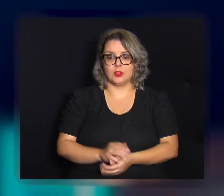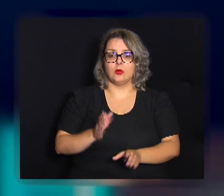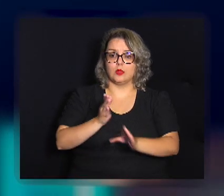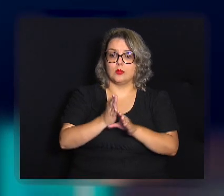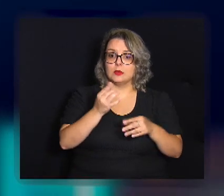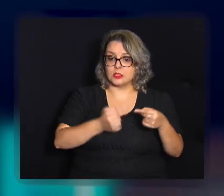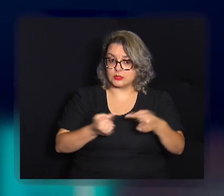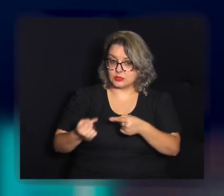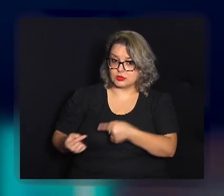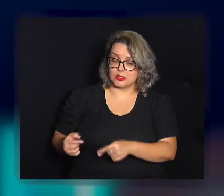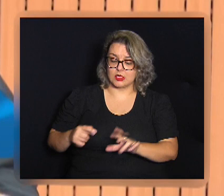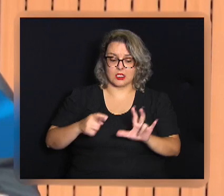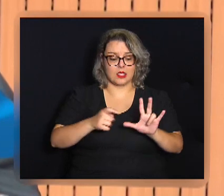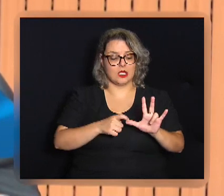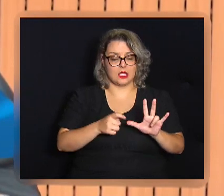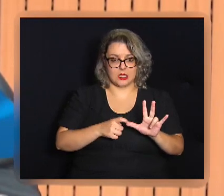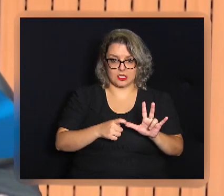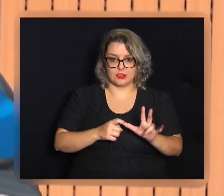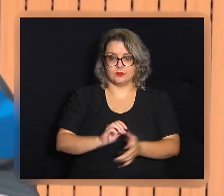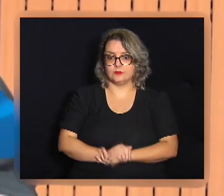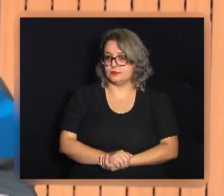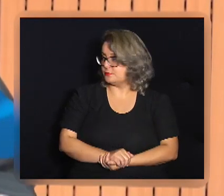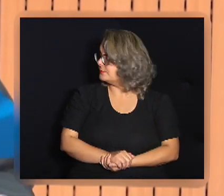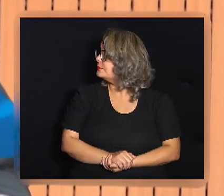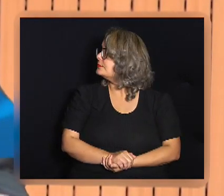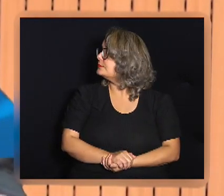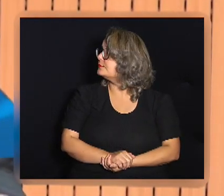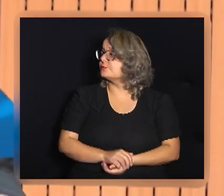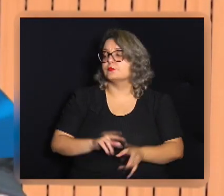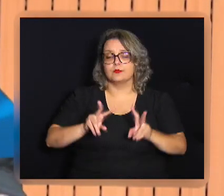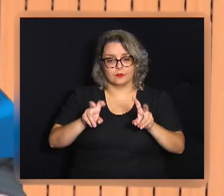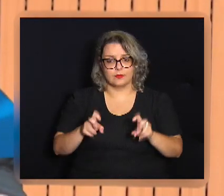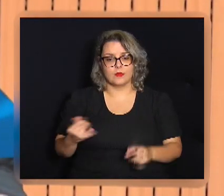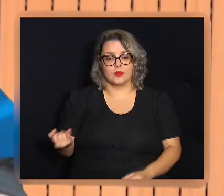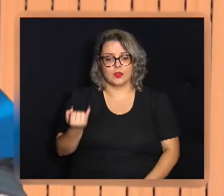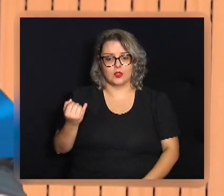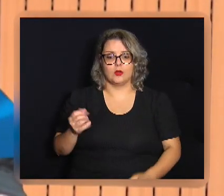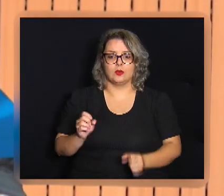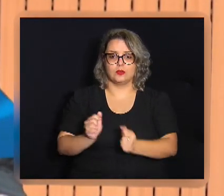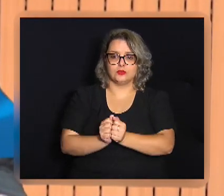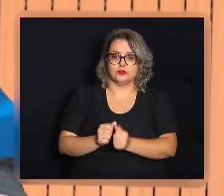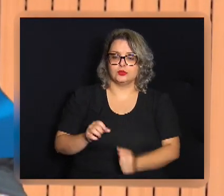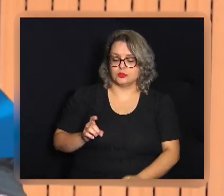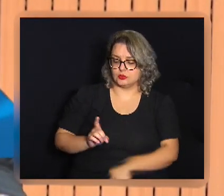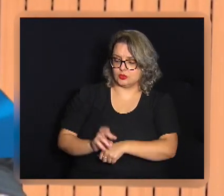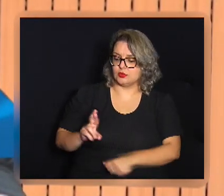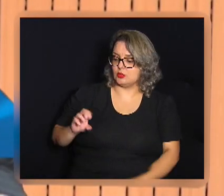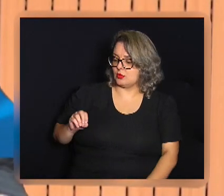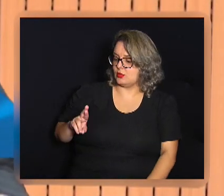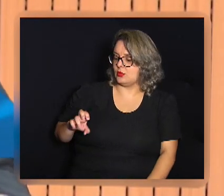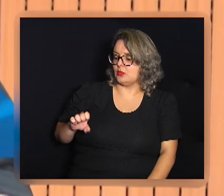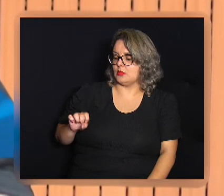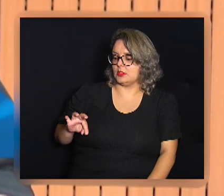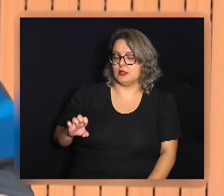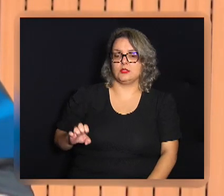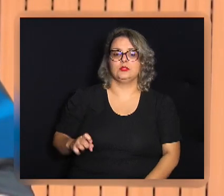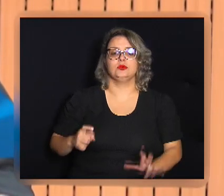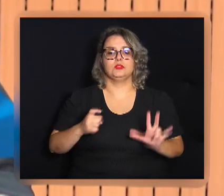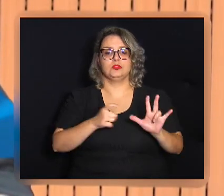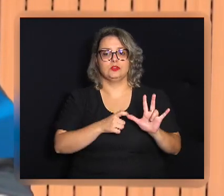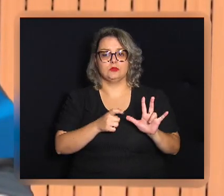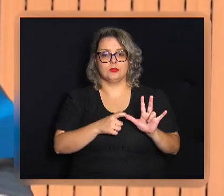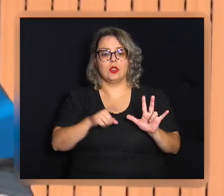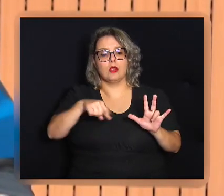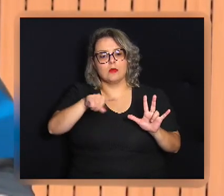debateu sobre a cannabis medicinal. Desse tema importante hoje aqui com o Dr. Orestes Mazariol Júnior, sobre cannabis medicinal, para